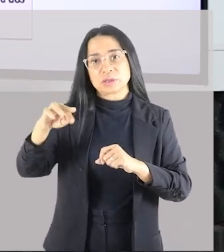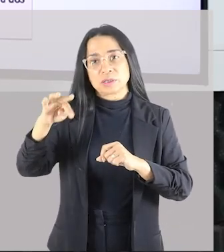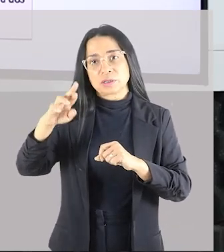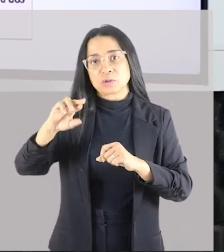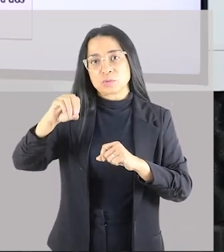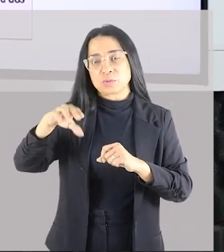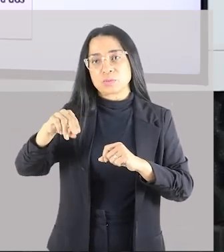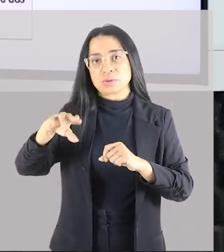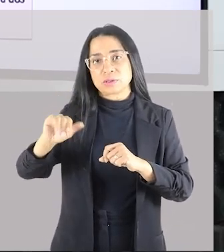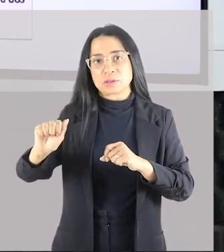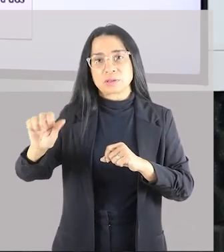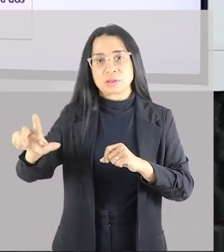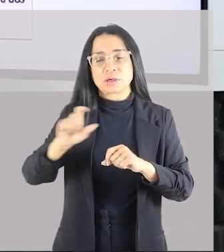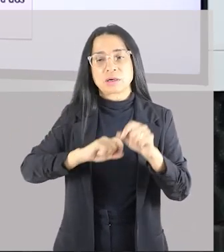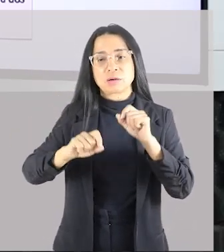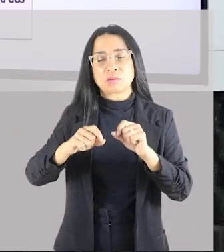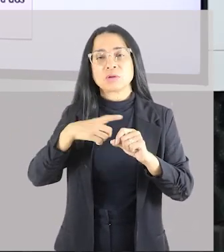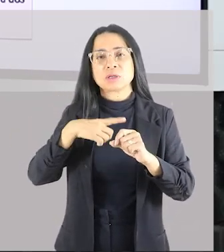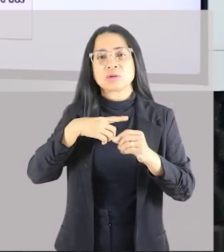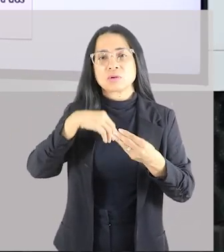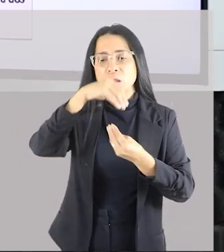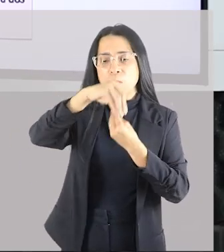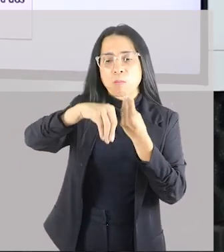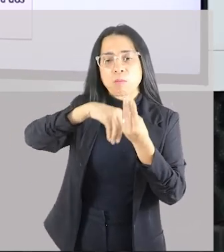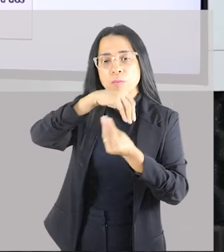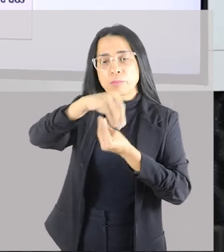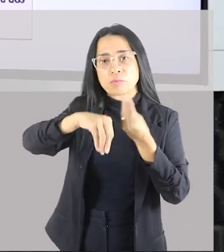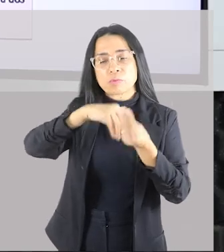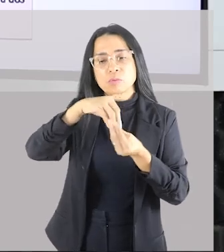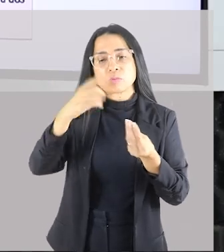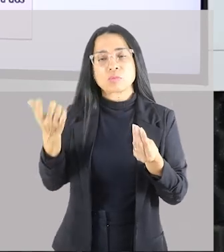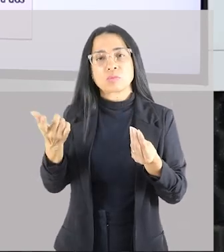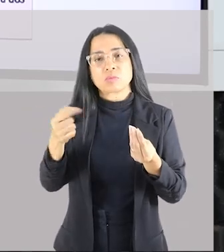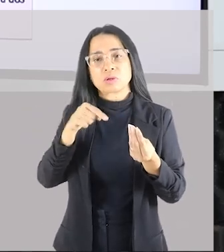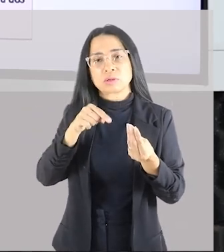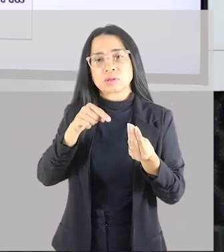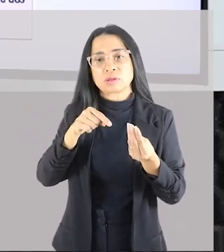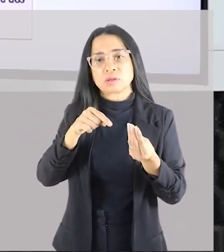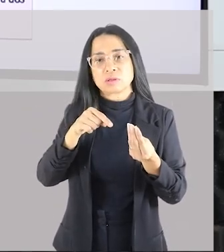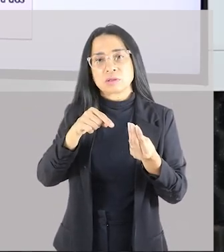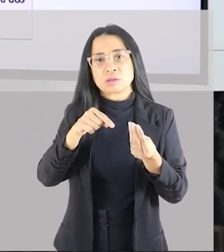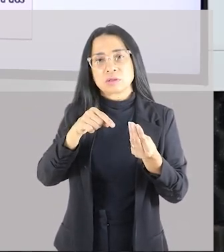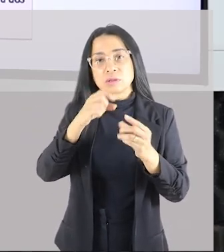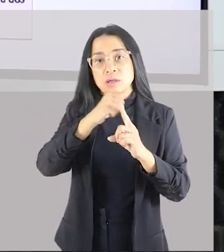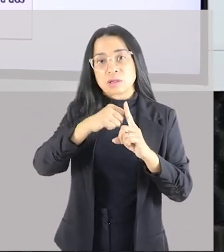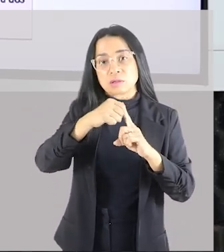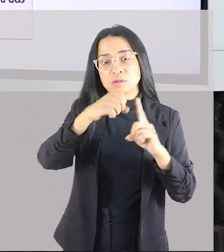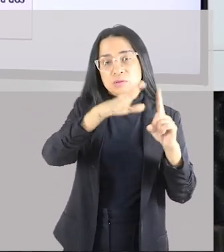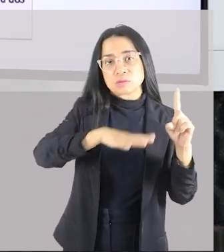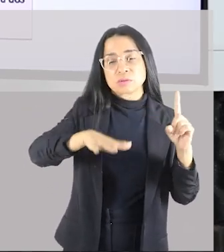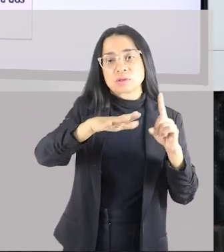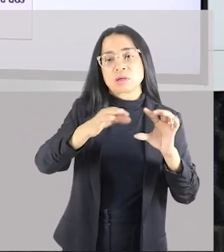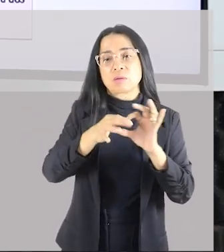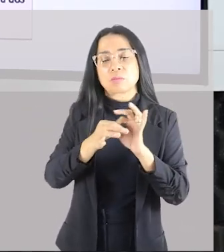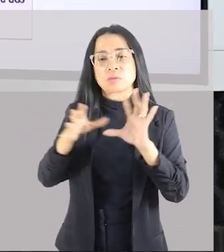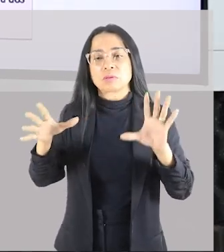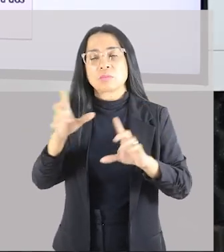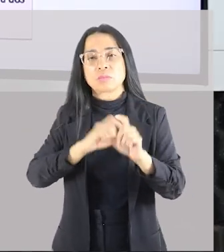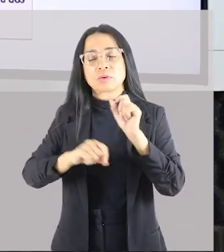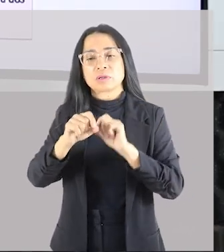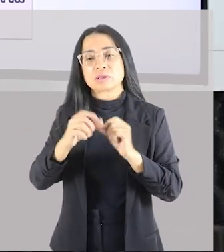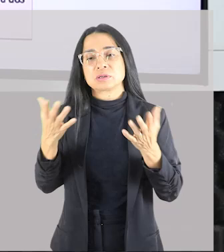de mescla, grosseiramente falando, de mescla entre a social-democracia. Então, esses países são chamados